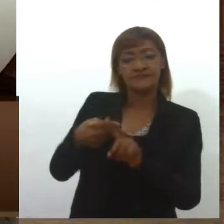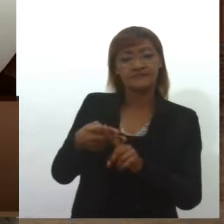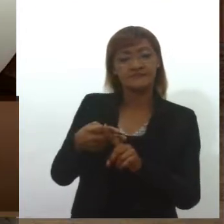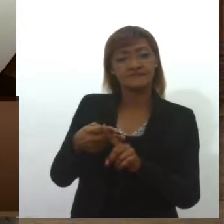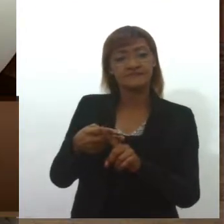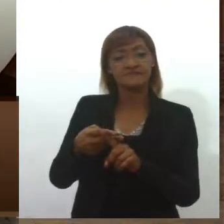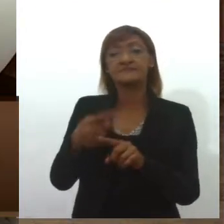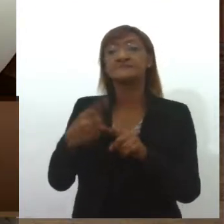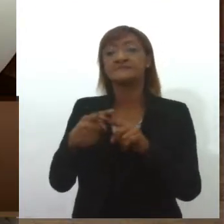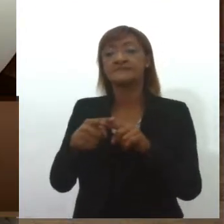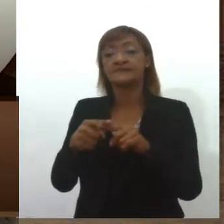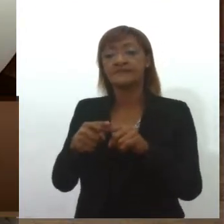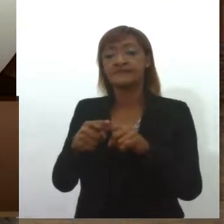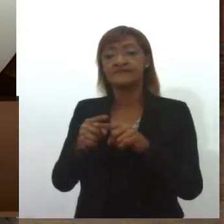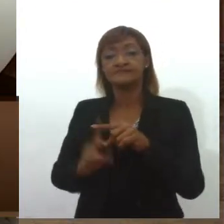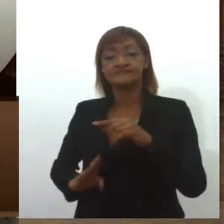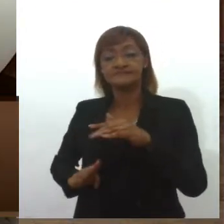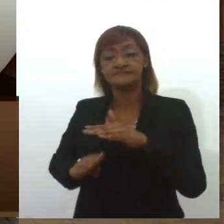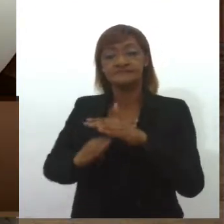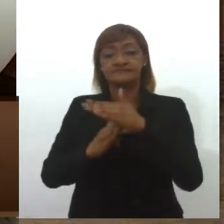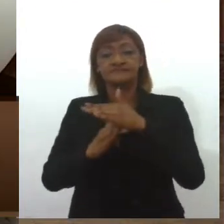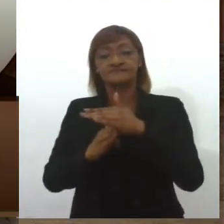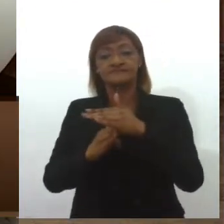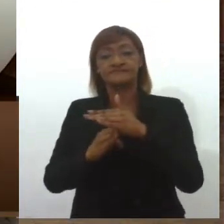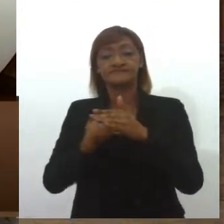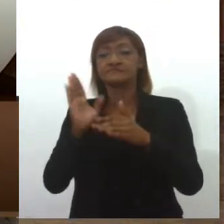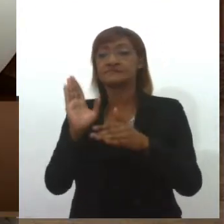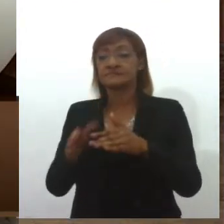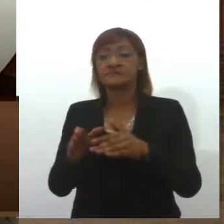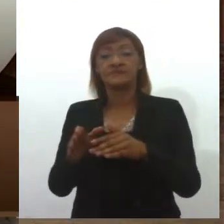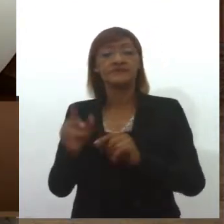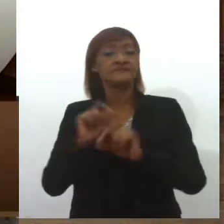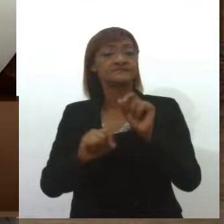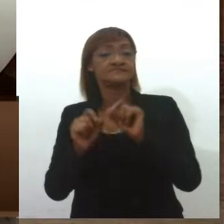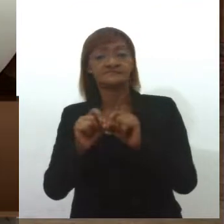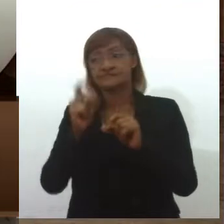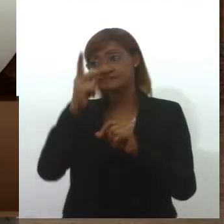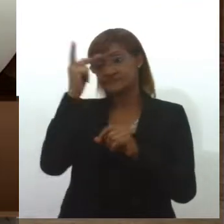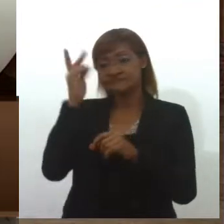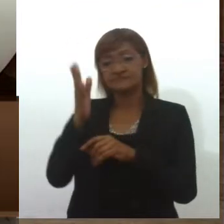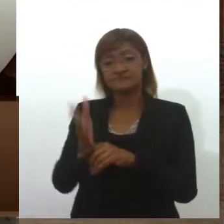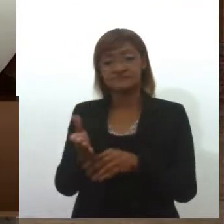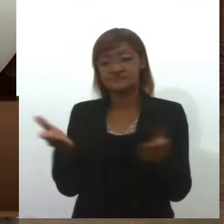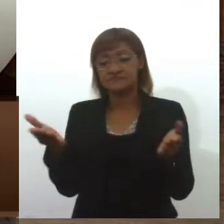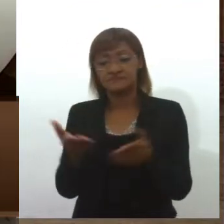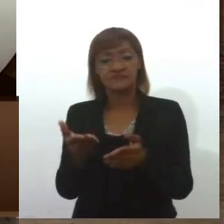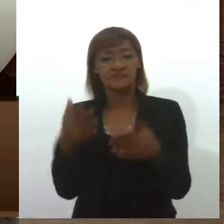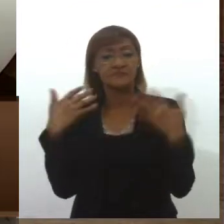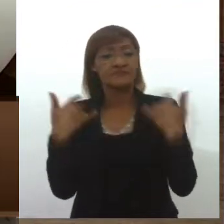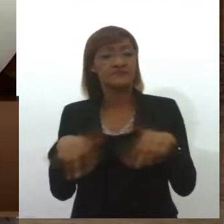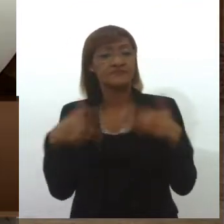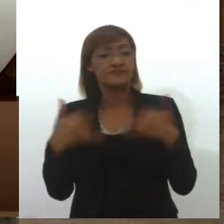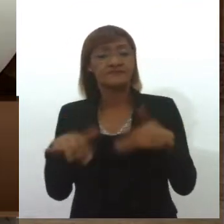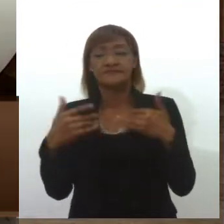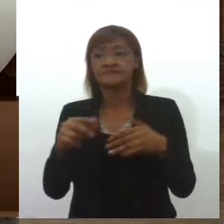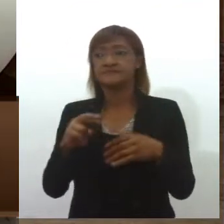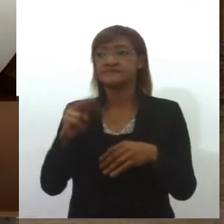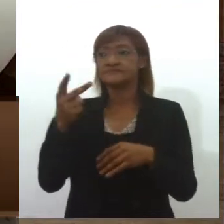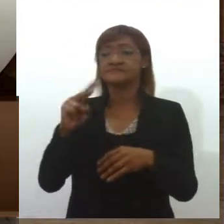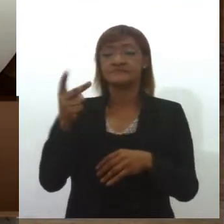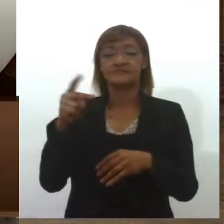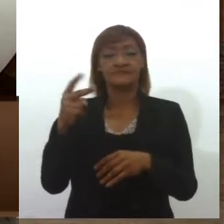barrar esse consumo das pessoas. A gente está vendo que a crise financeira, o aumento dos preços, né, como você bem